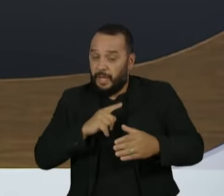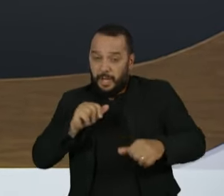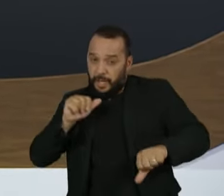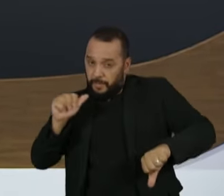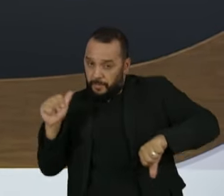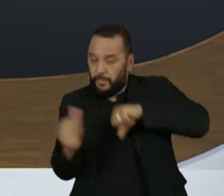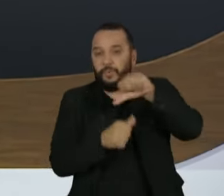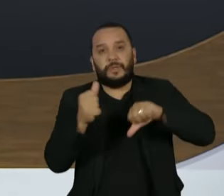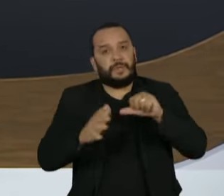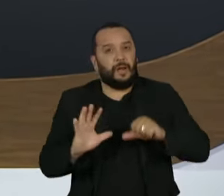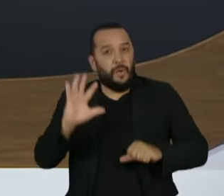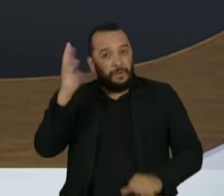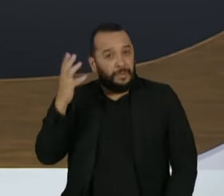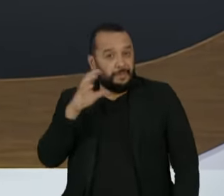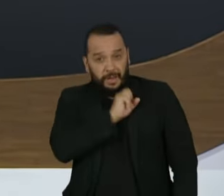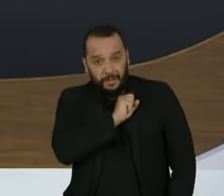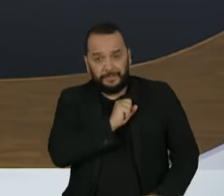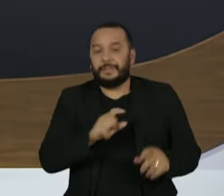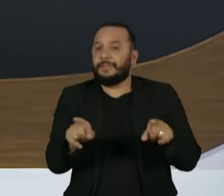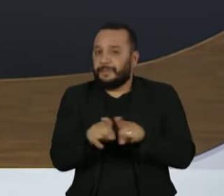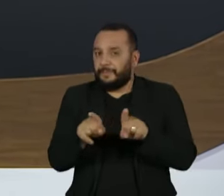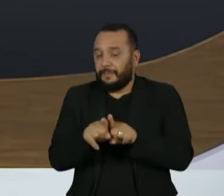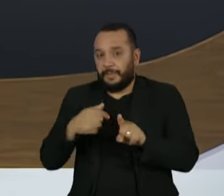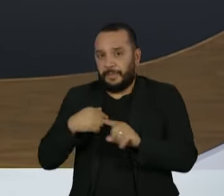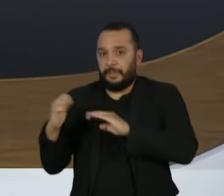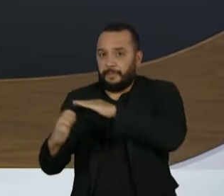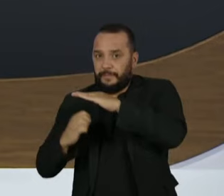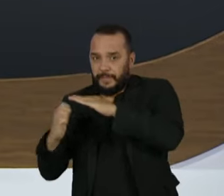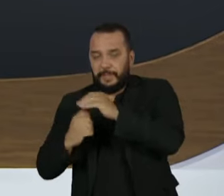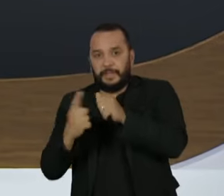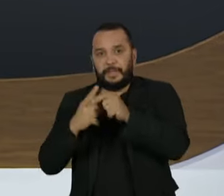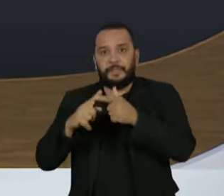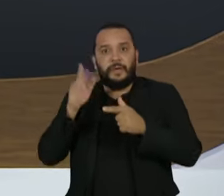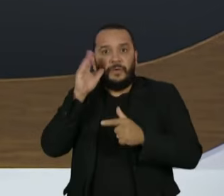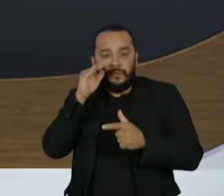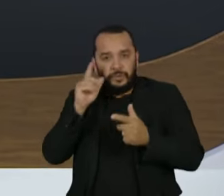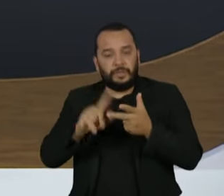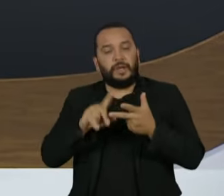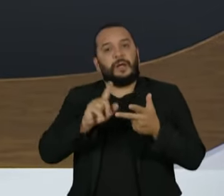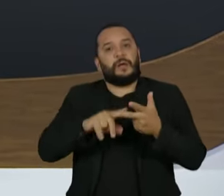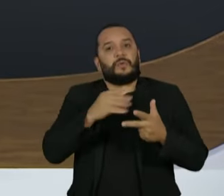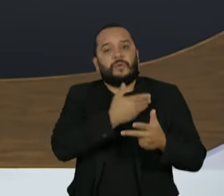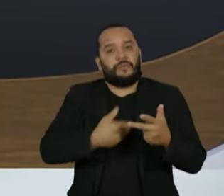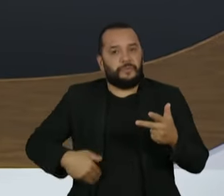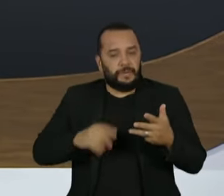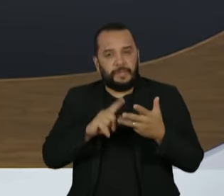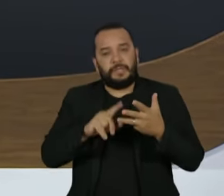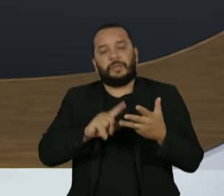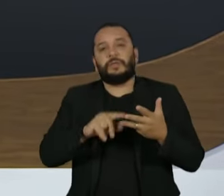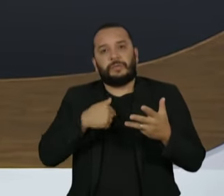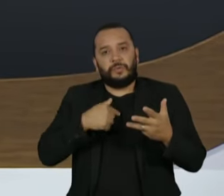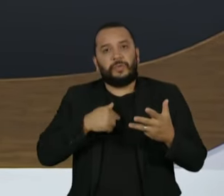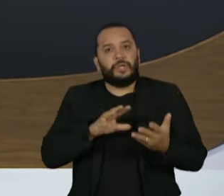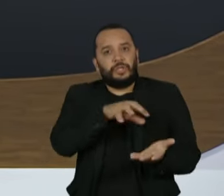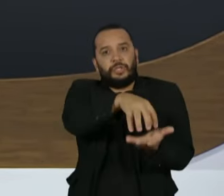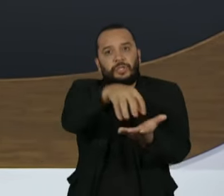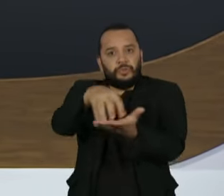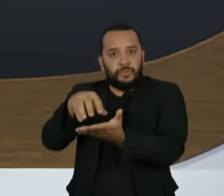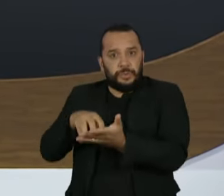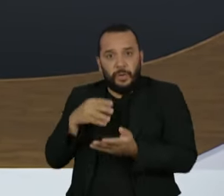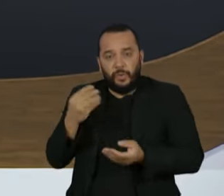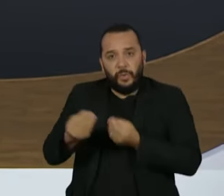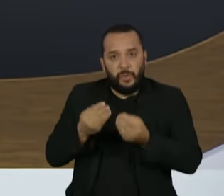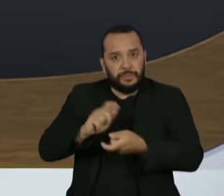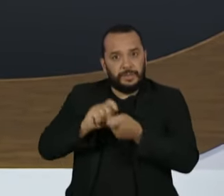alta velocidade a capacidade de empresas trabalhadores governos e demais organizações de processar essas